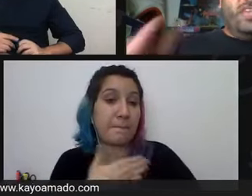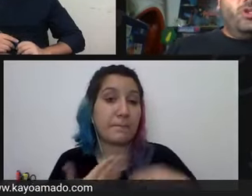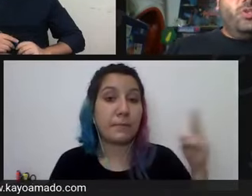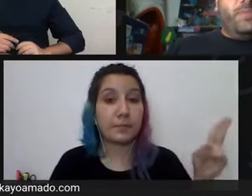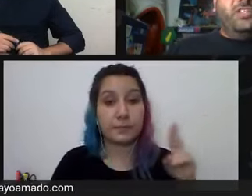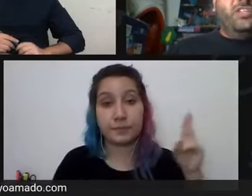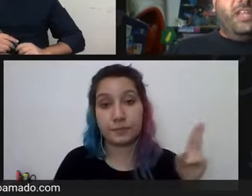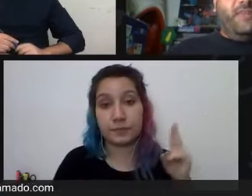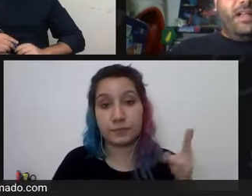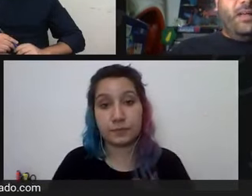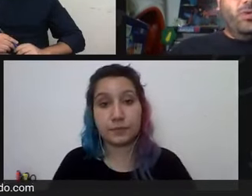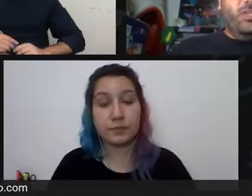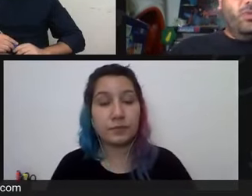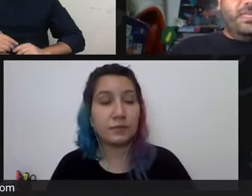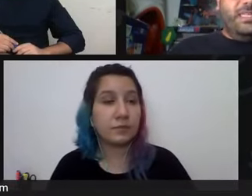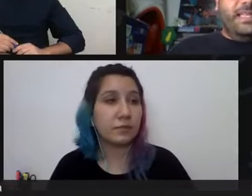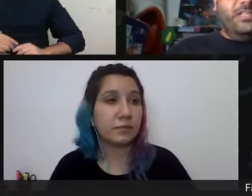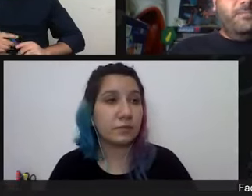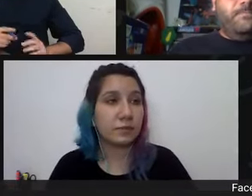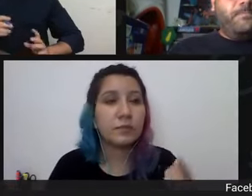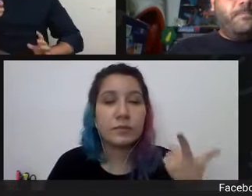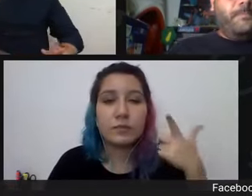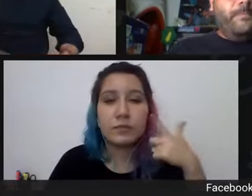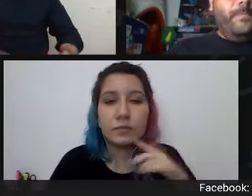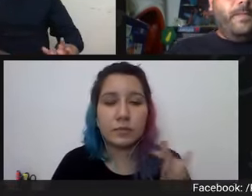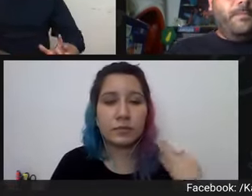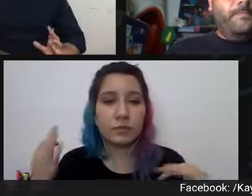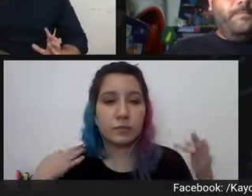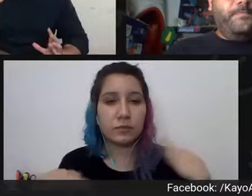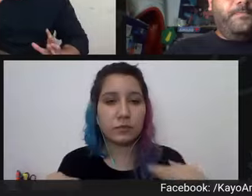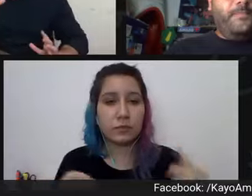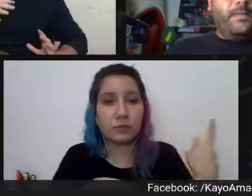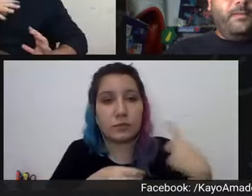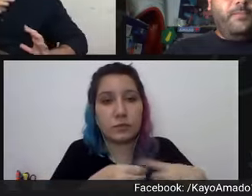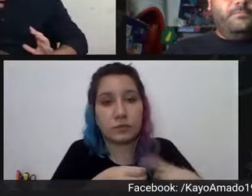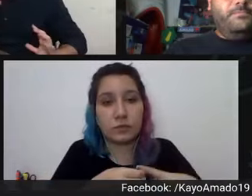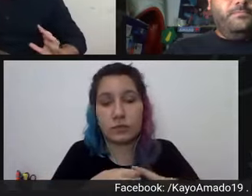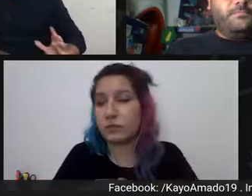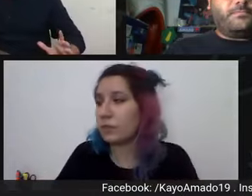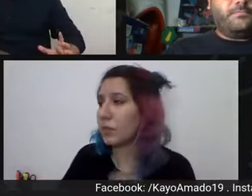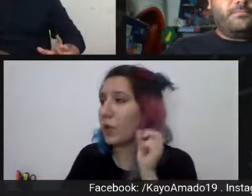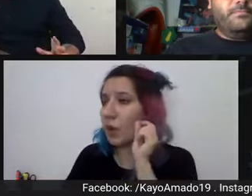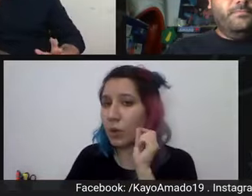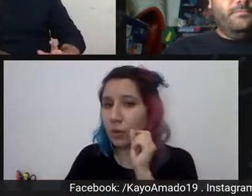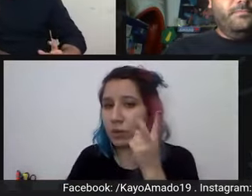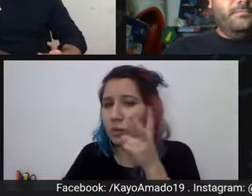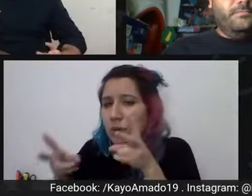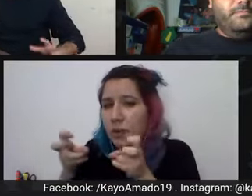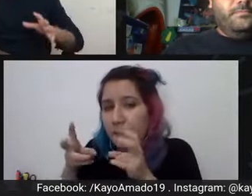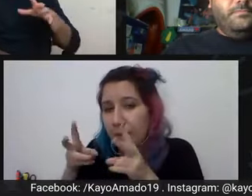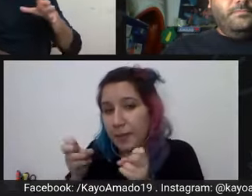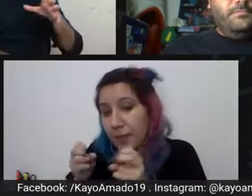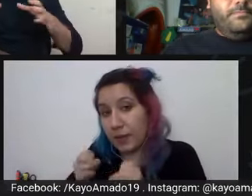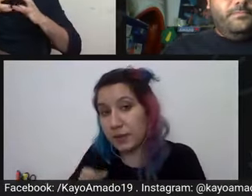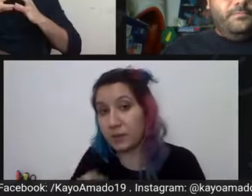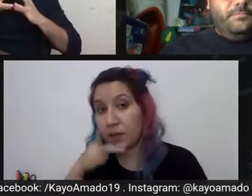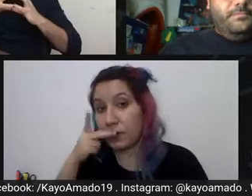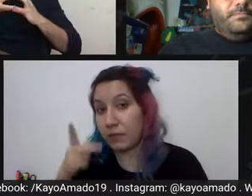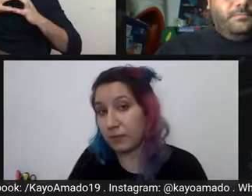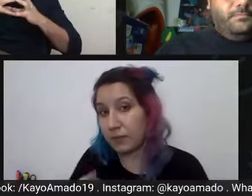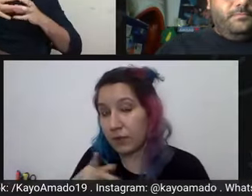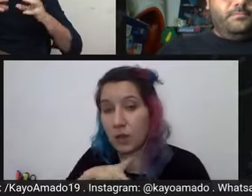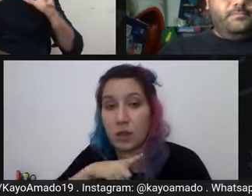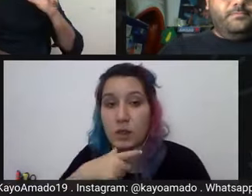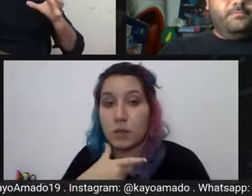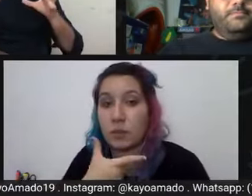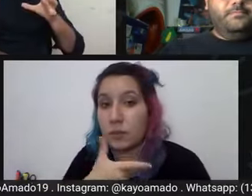alguns eixos para a gente alavancar o turismo na cidade. O que a gente percebe na sua fala é que não existe